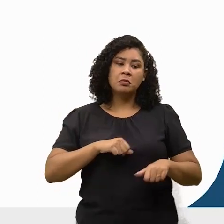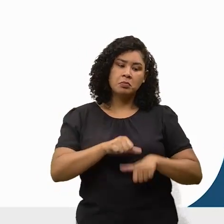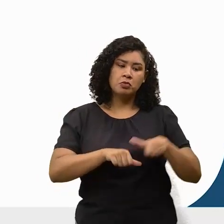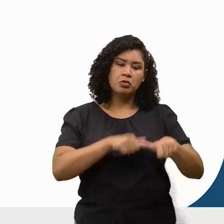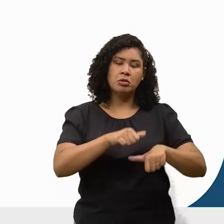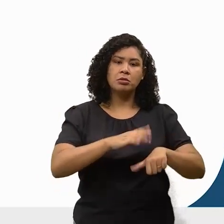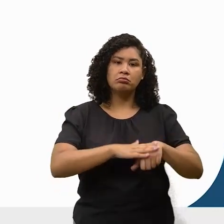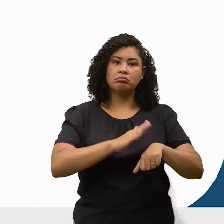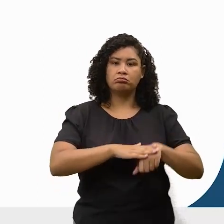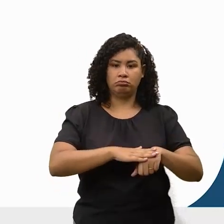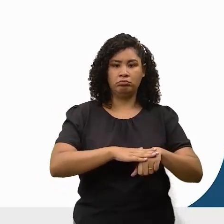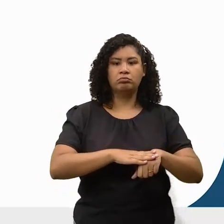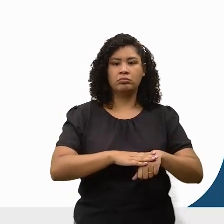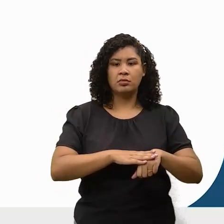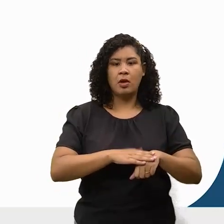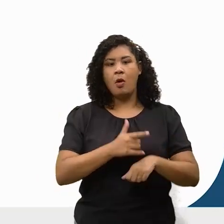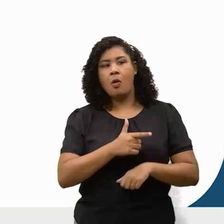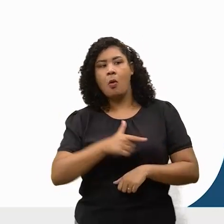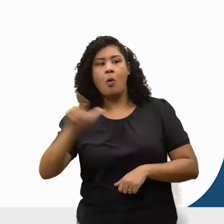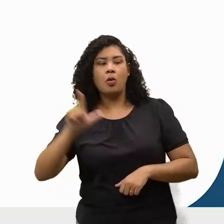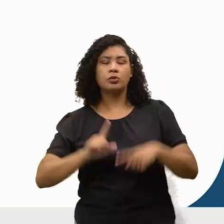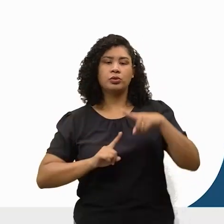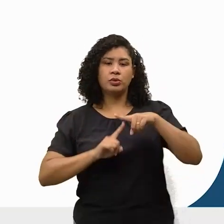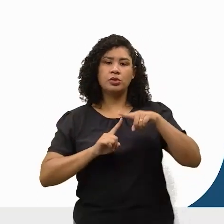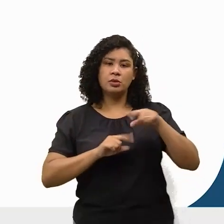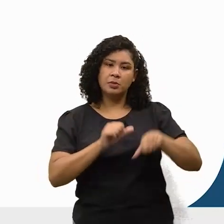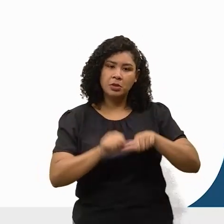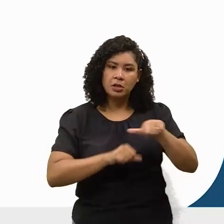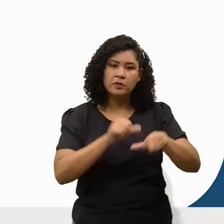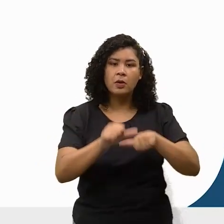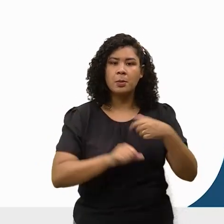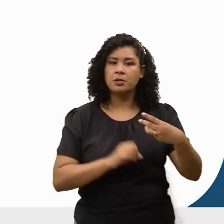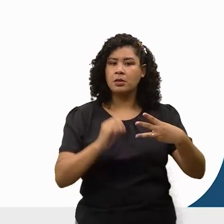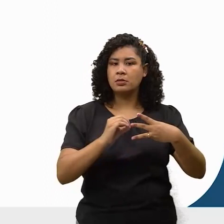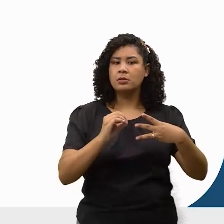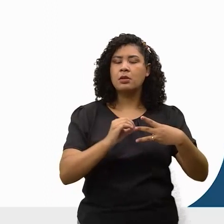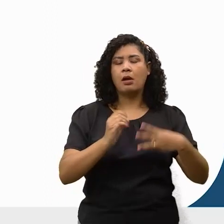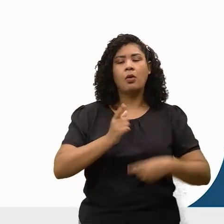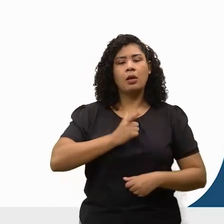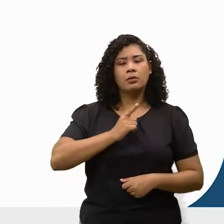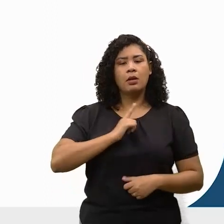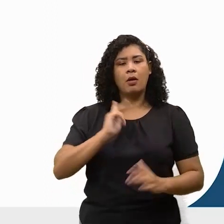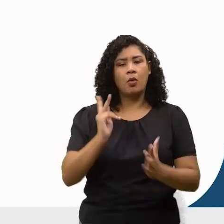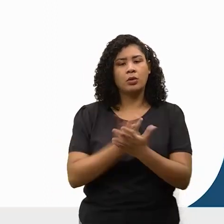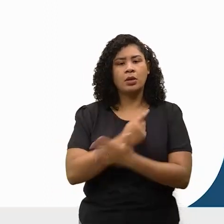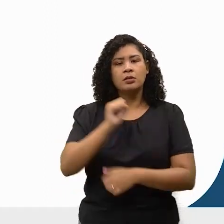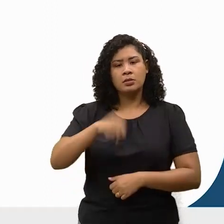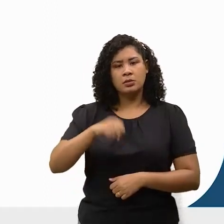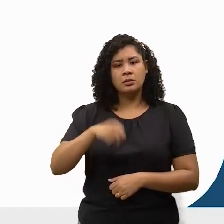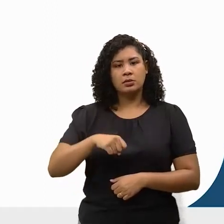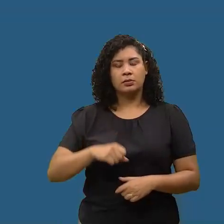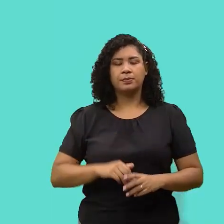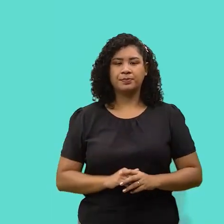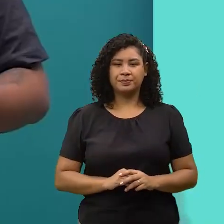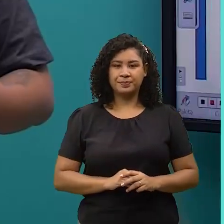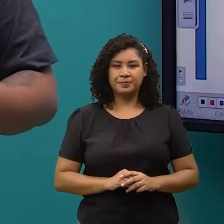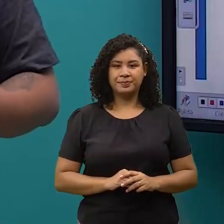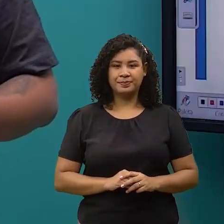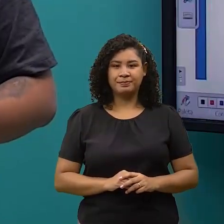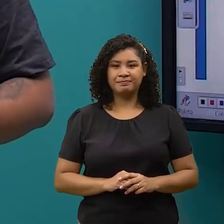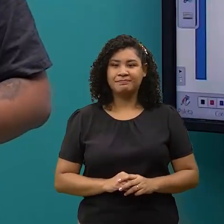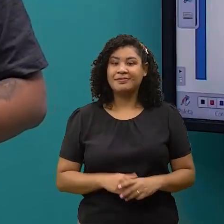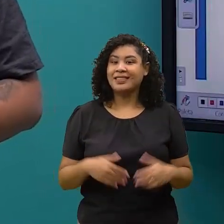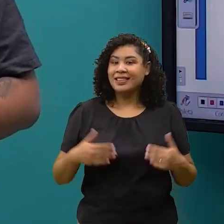mutações, outro tipo de transformação que uma célula pode sofrer, tem muito a ver com os fatores ambientais.